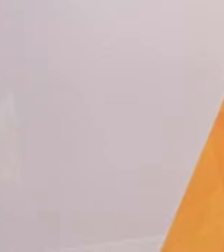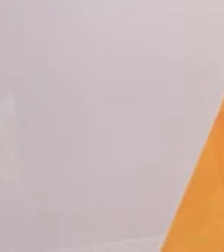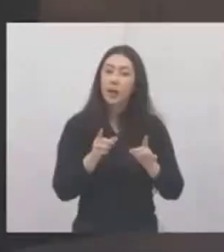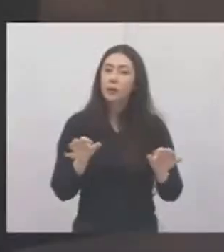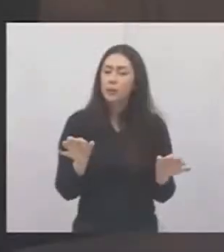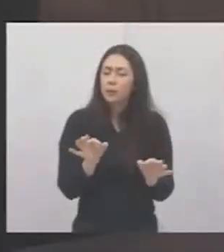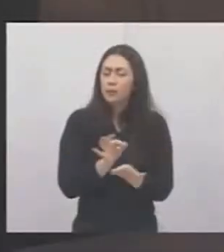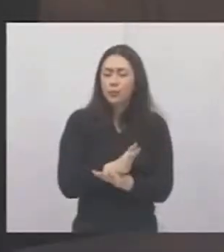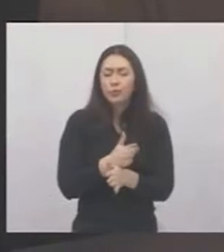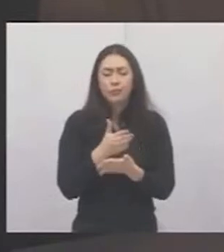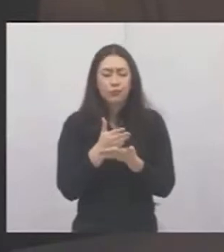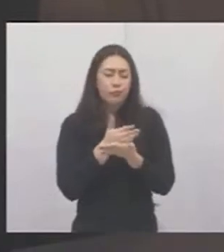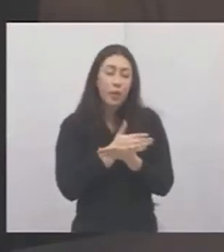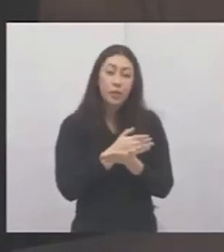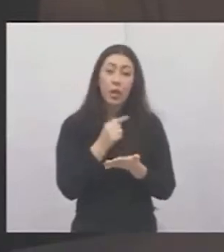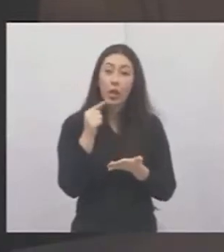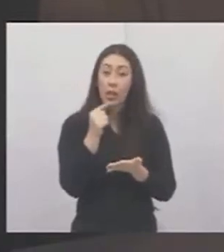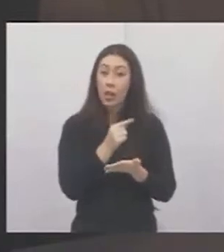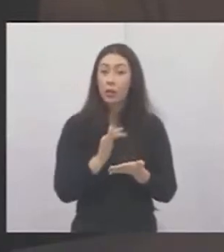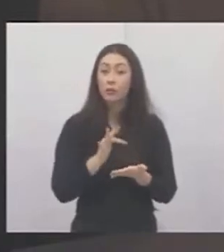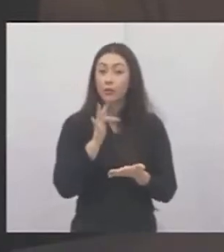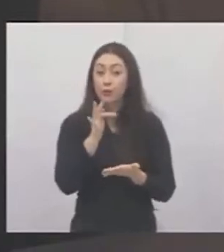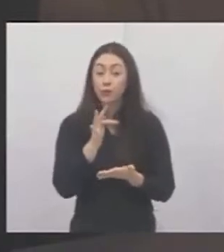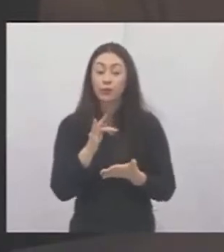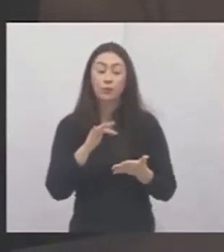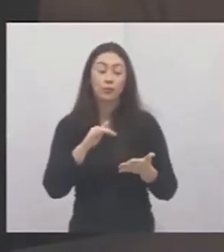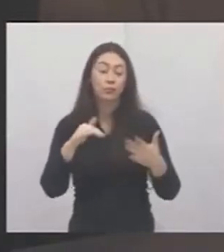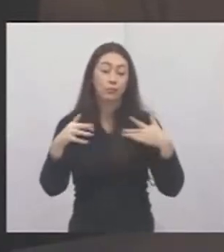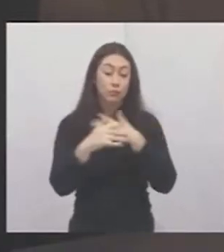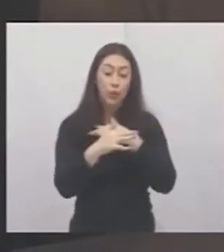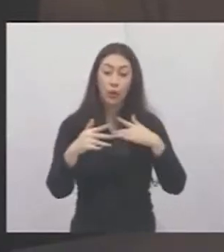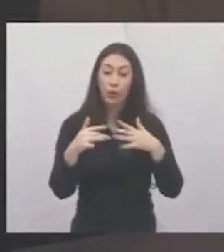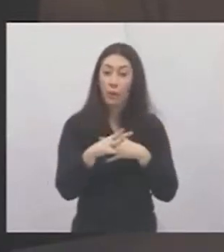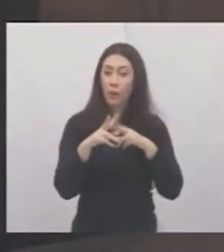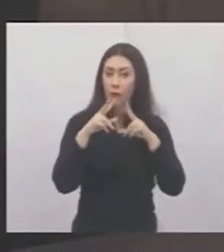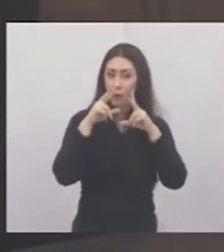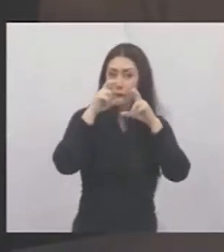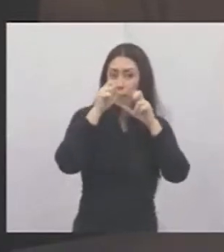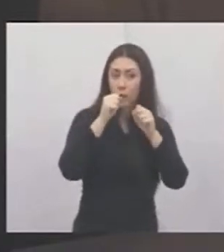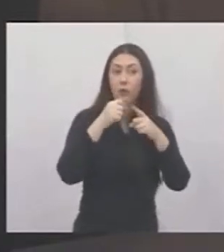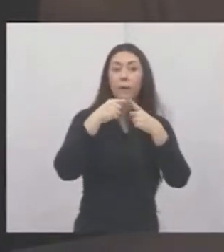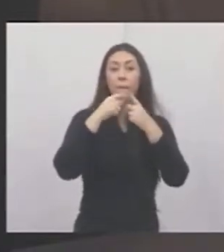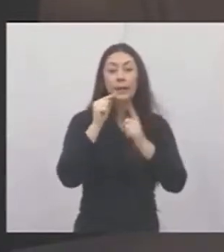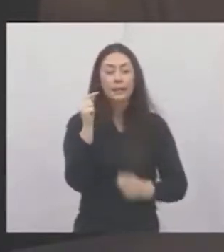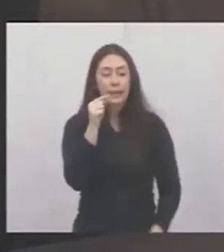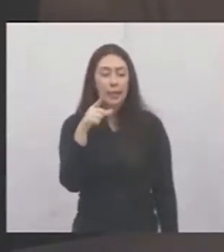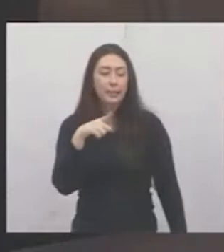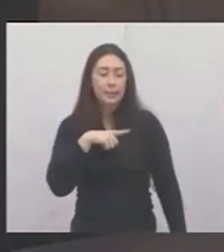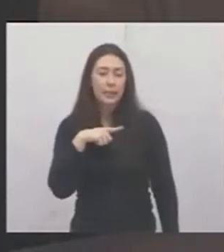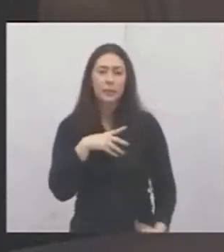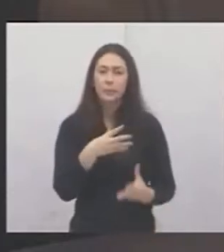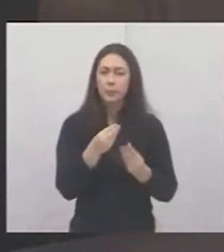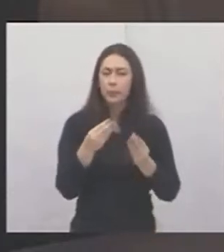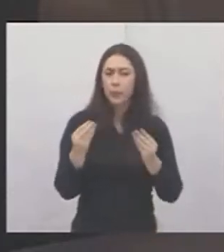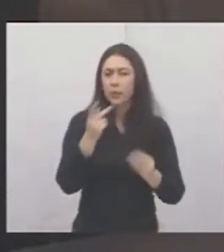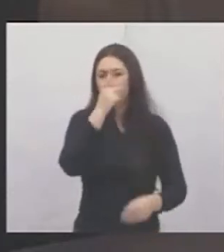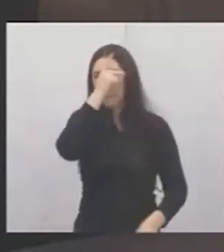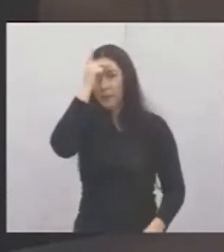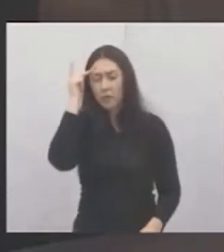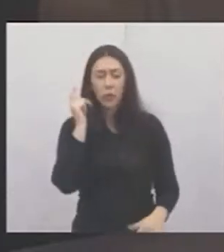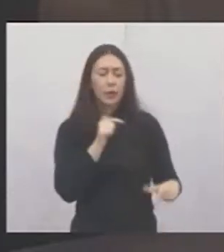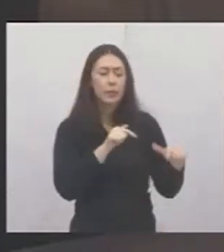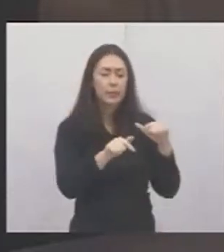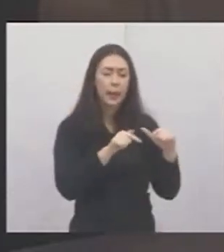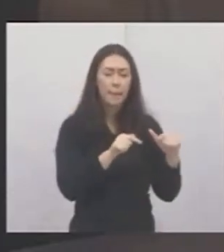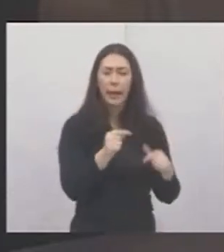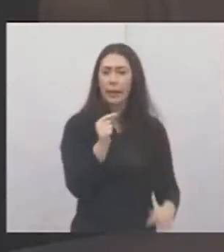Acompanhe. E ali tem muitos funcionários que trabalham do outro lado, no restaurante do Dragão, ali na oficina do Dragão, do outro lado,